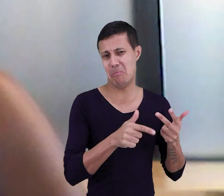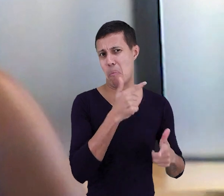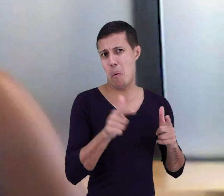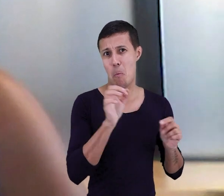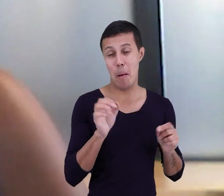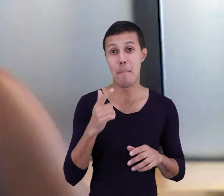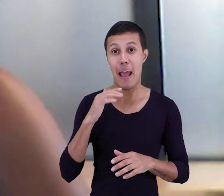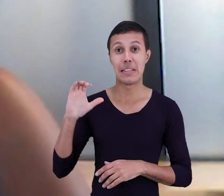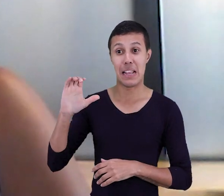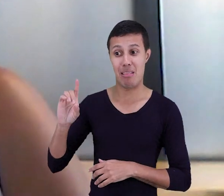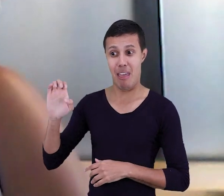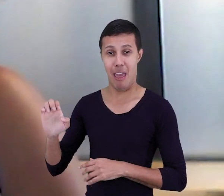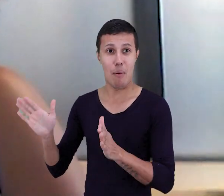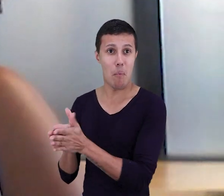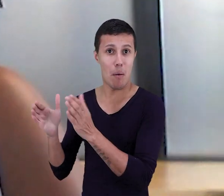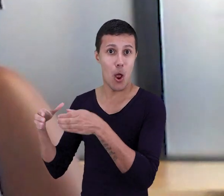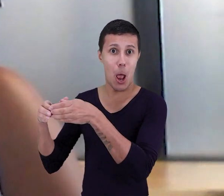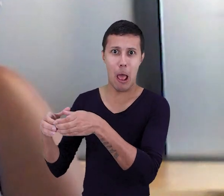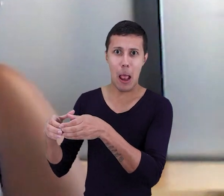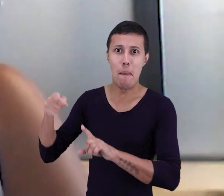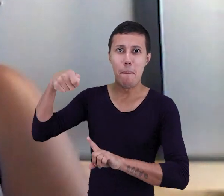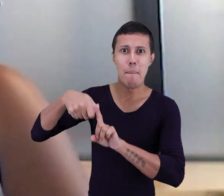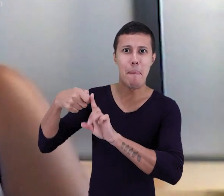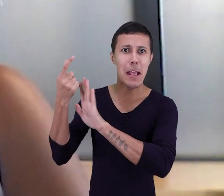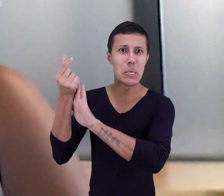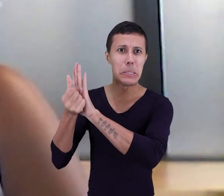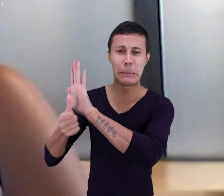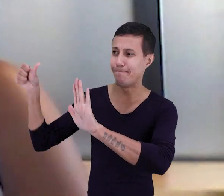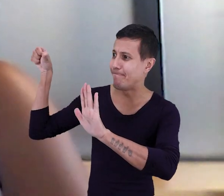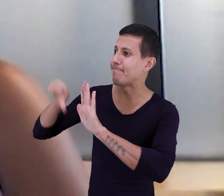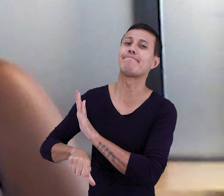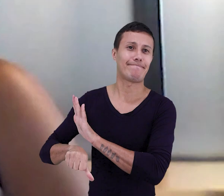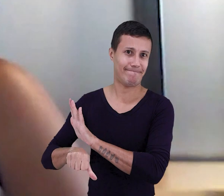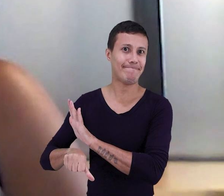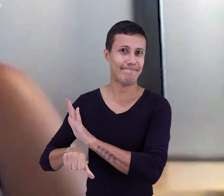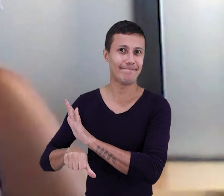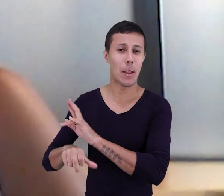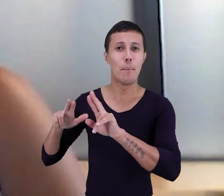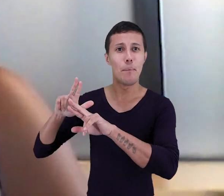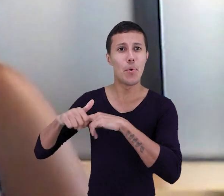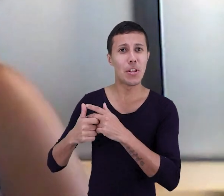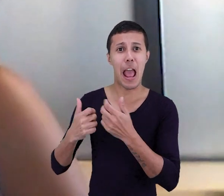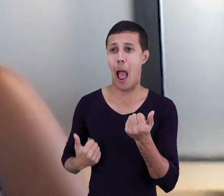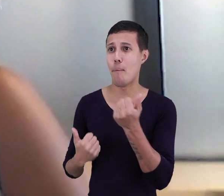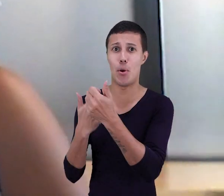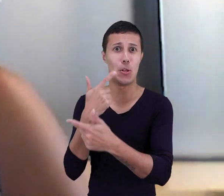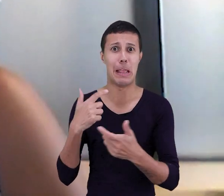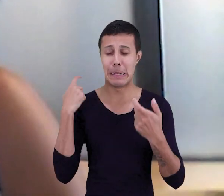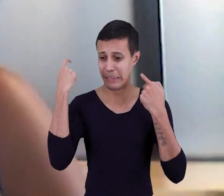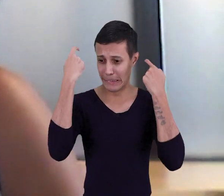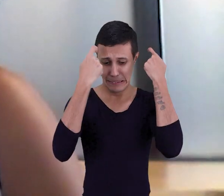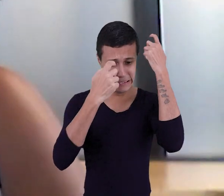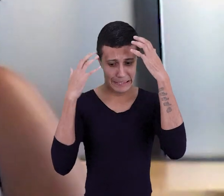a classe C, D e E, é um rombo no orçamento. Então, a pessoa ela fica totalmente sem suporte e desesperada, né? A